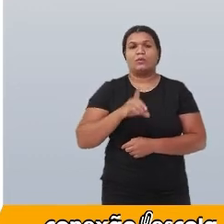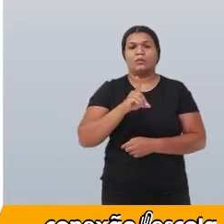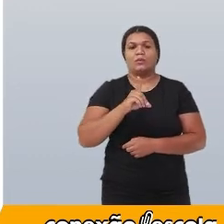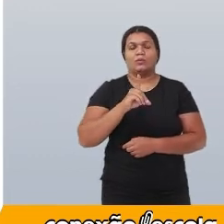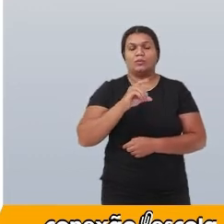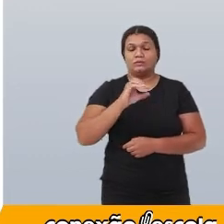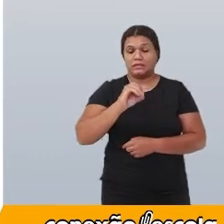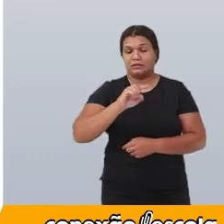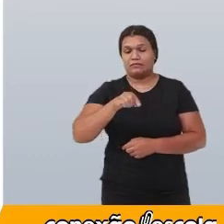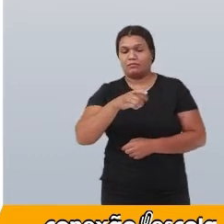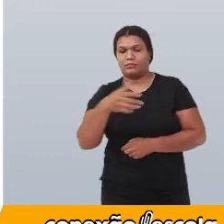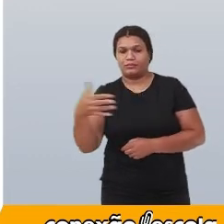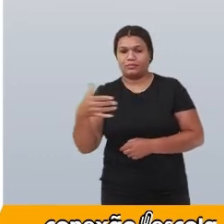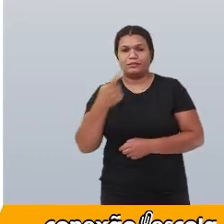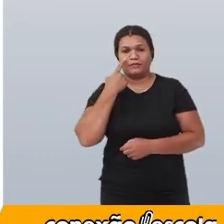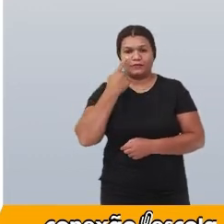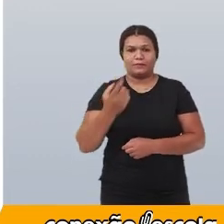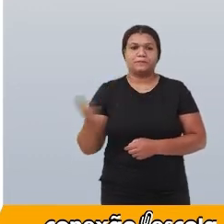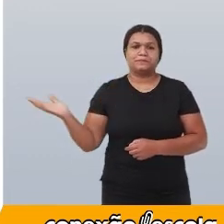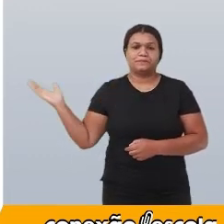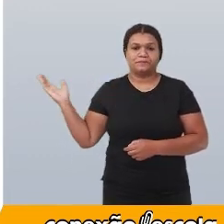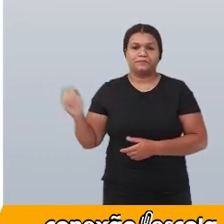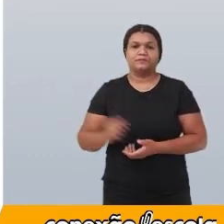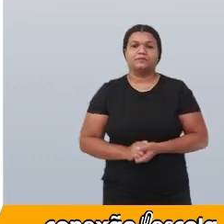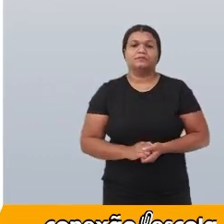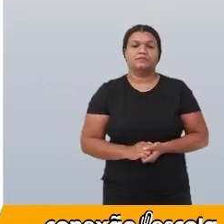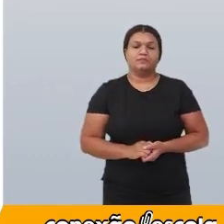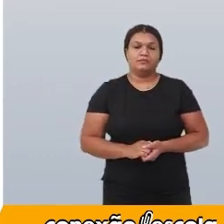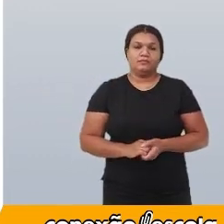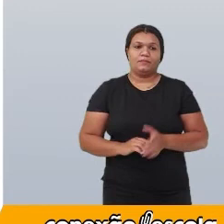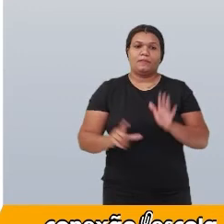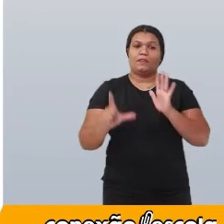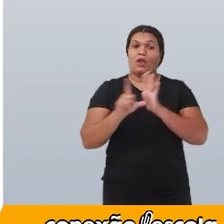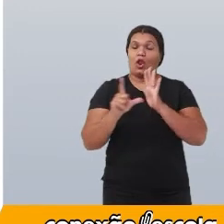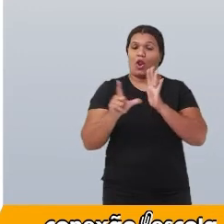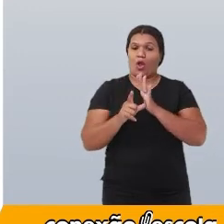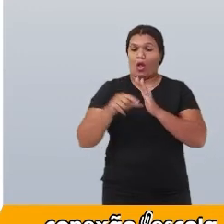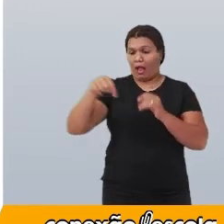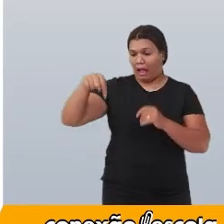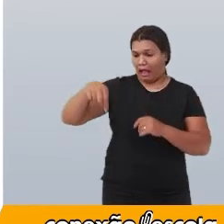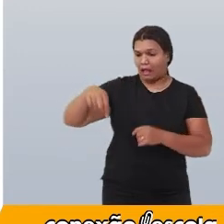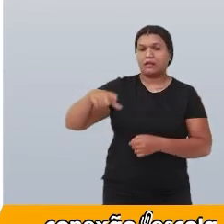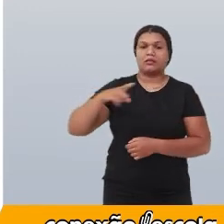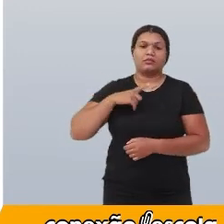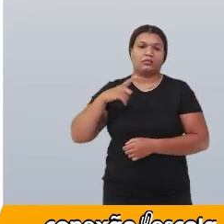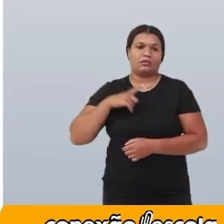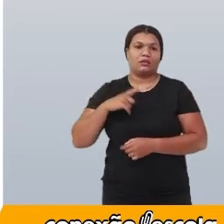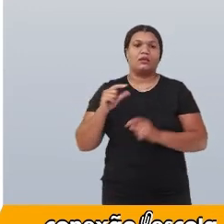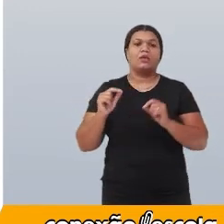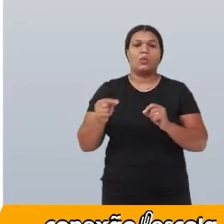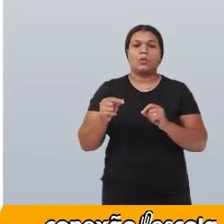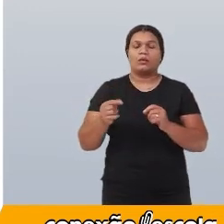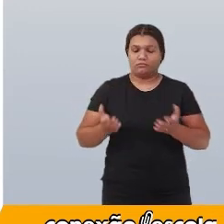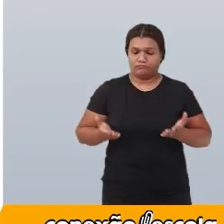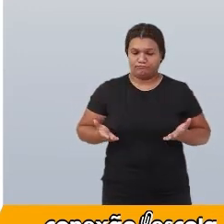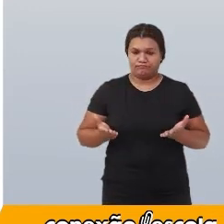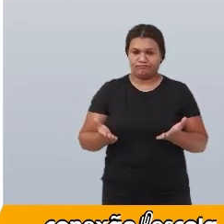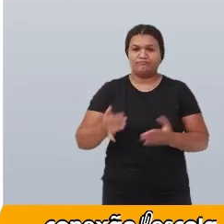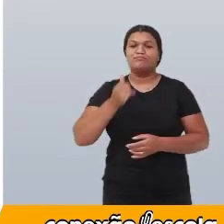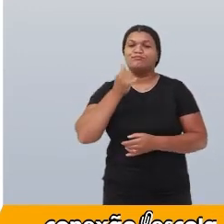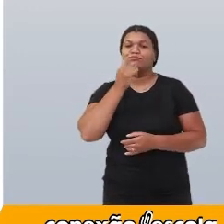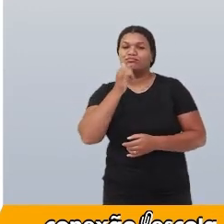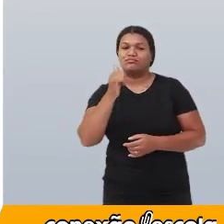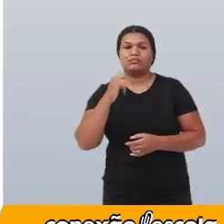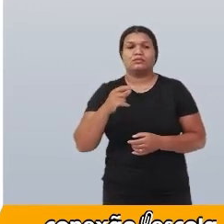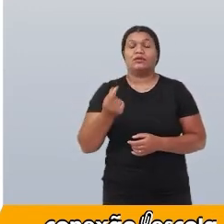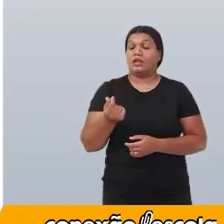decimais. Então, leia comigo. Na loja aqui tem um forno elétrico, custa